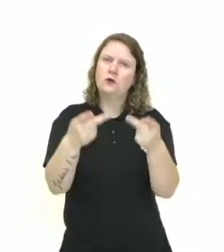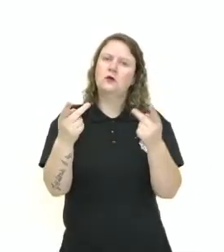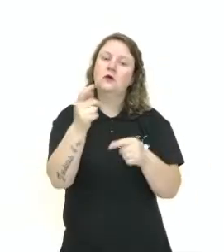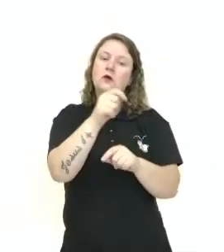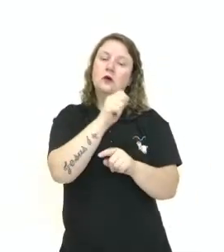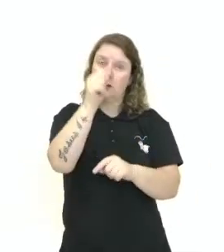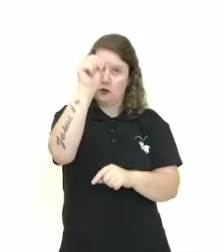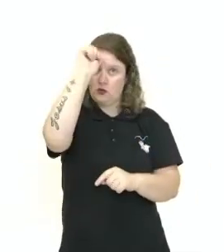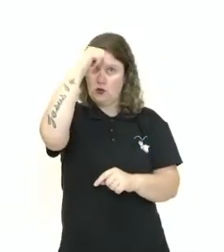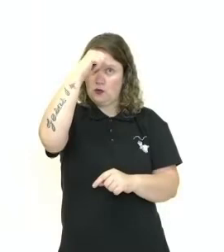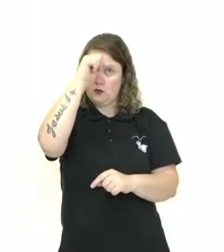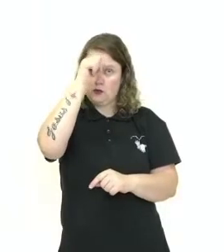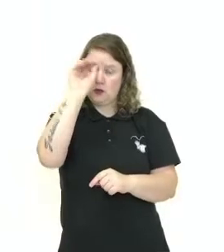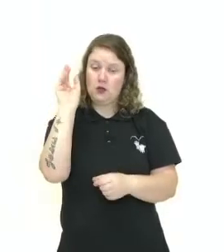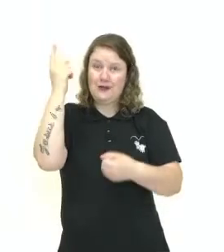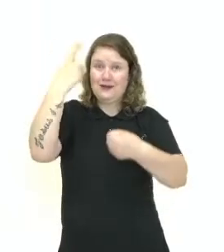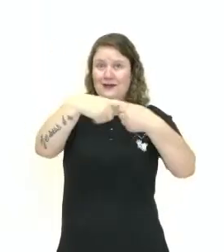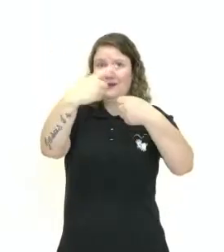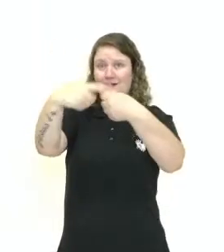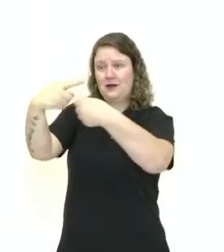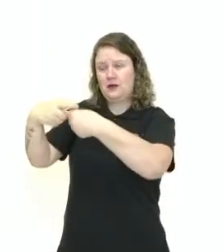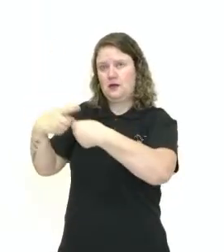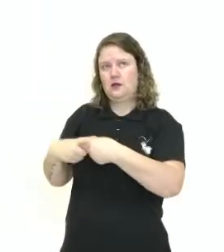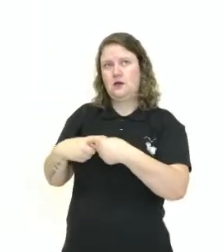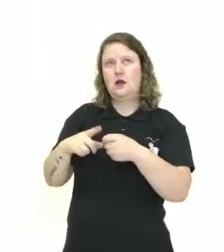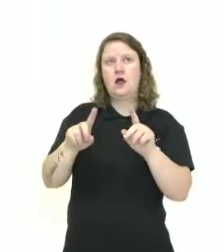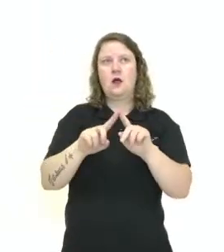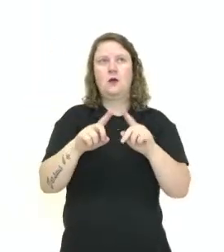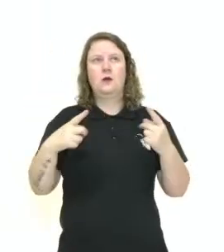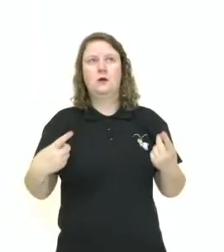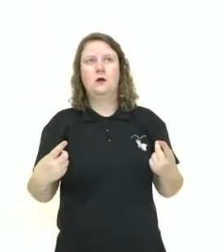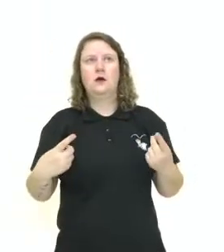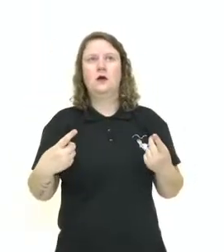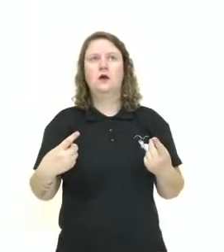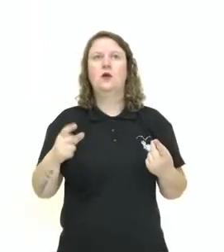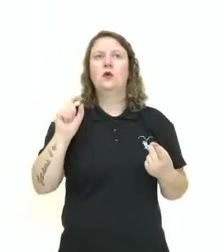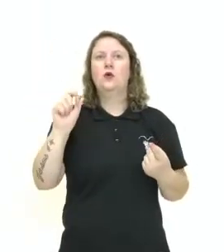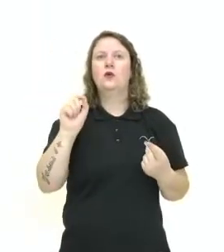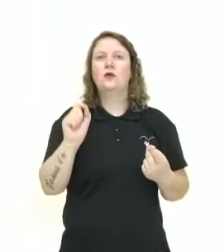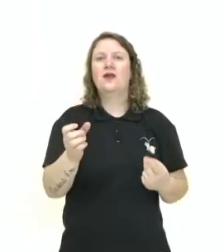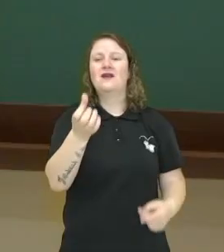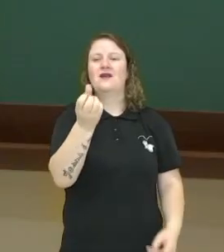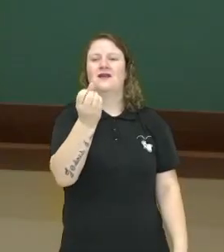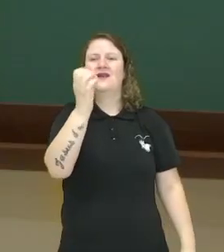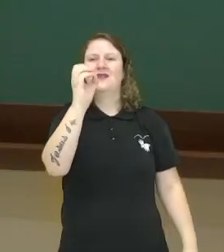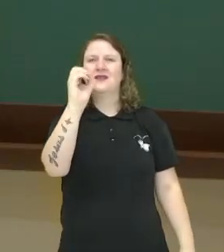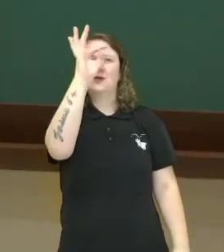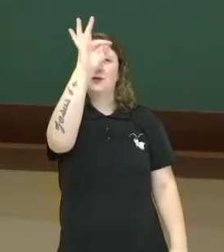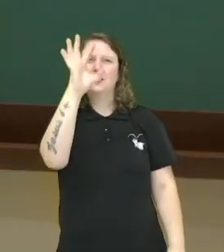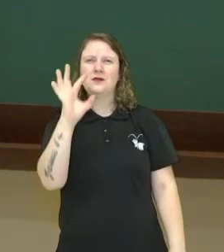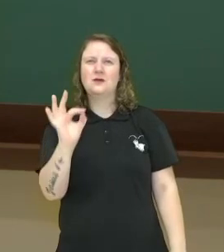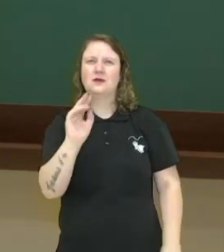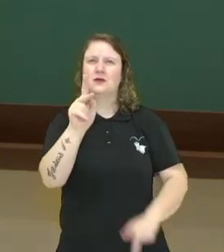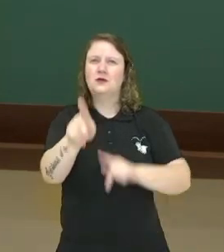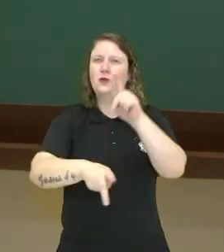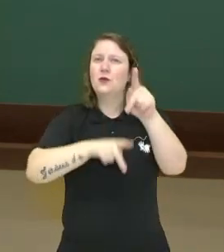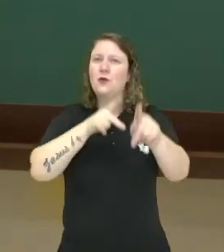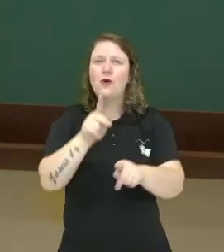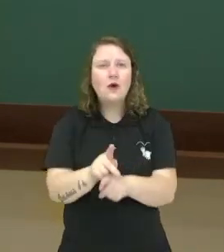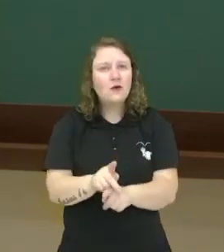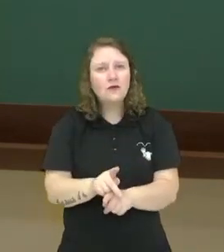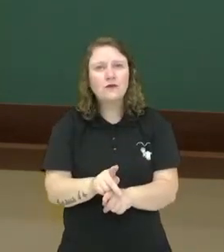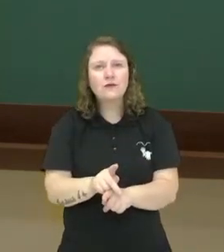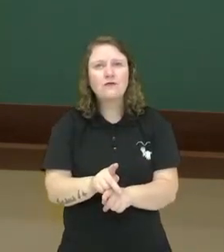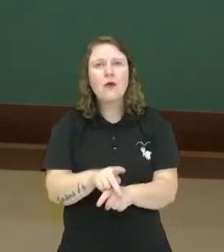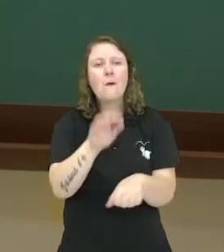de 60% da população do país, foi mantida amplamente à margem dessa prosperidade. Então é mais um fator para a